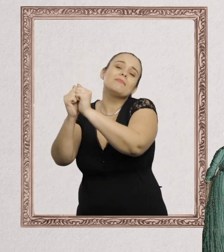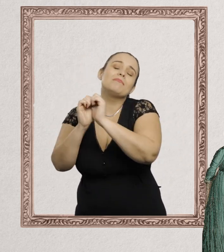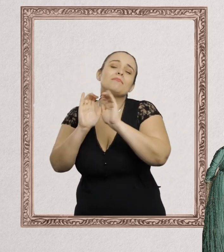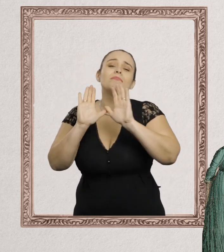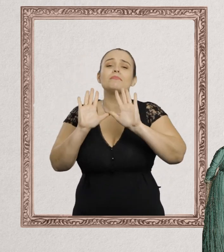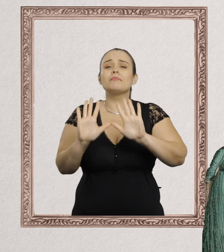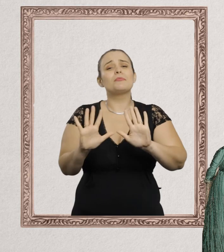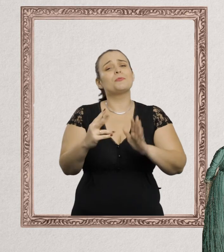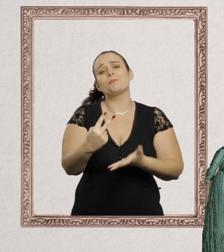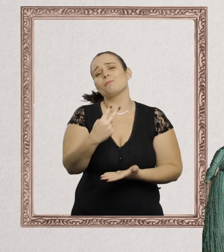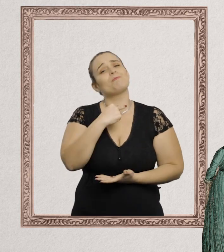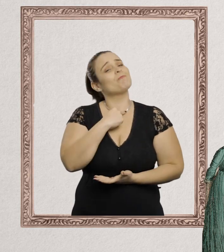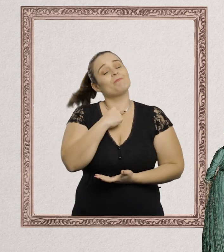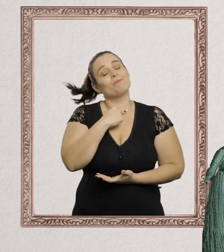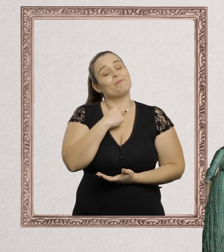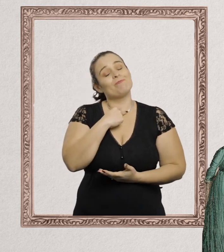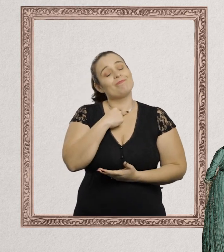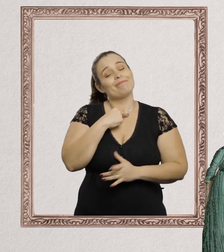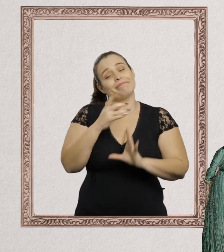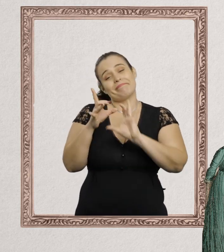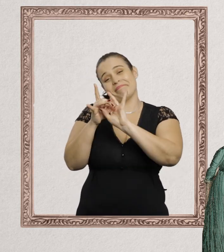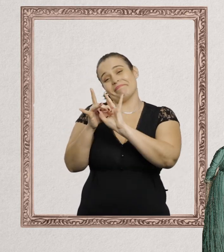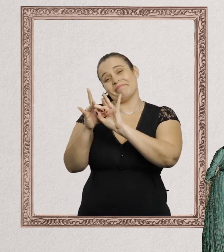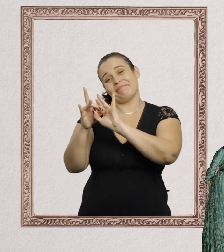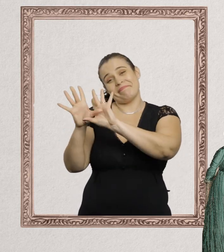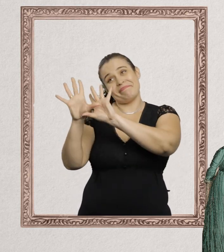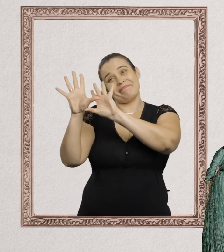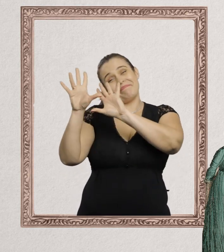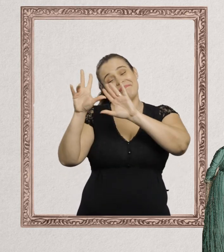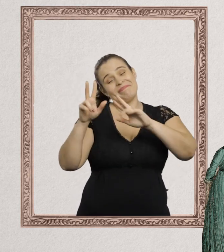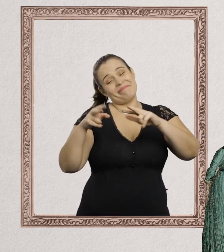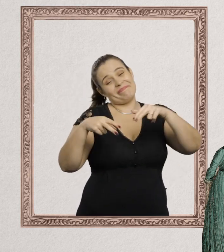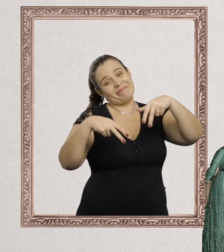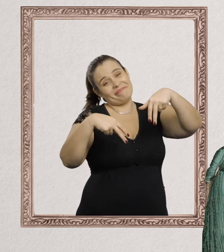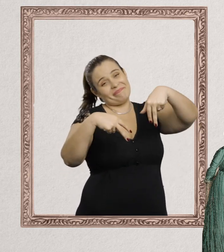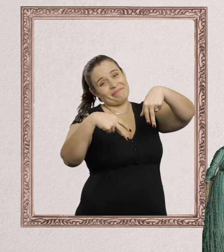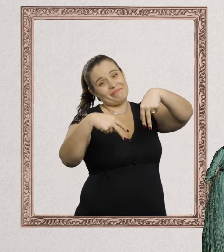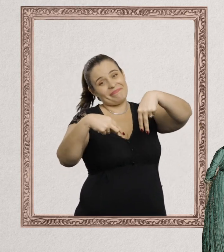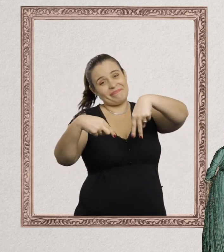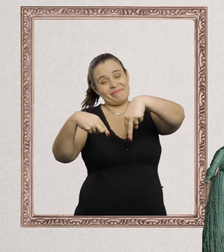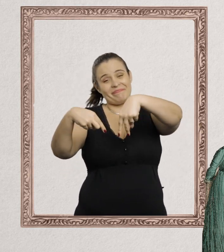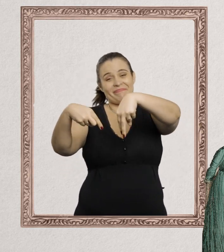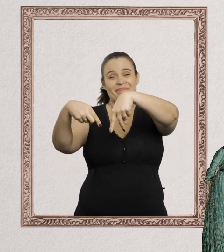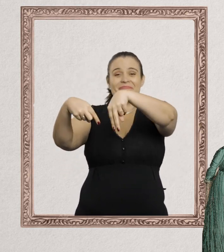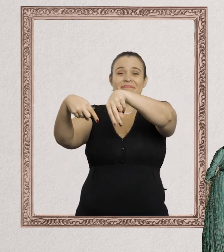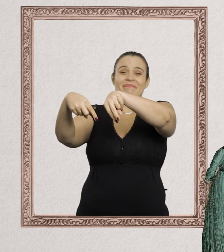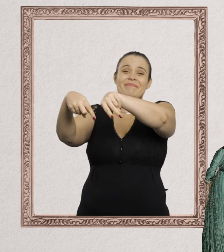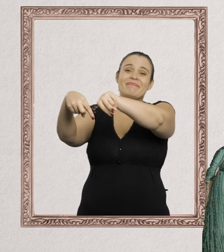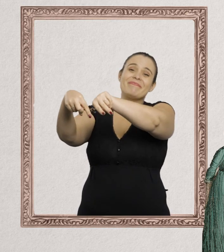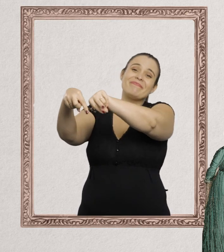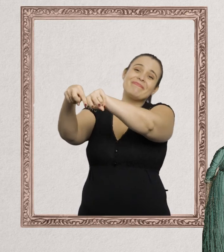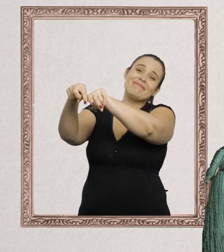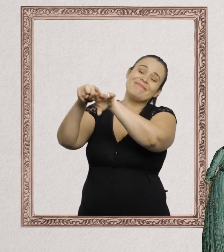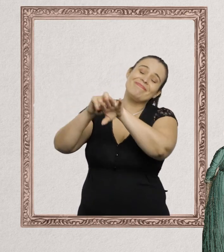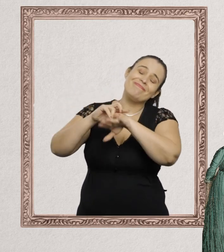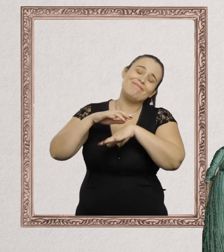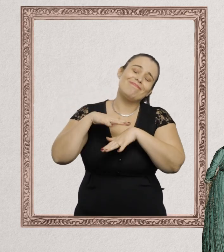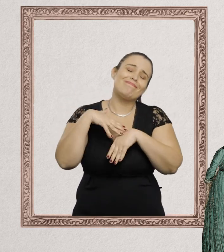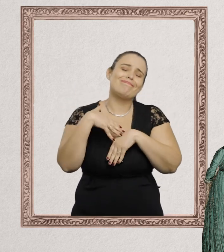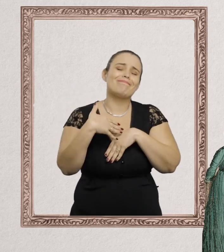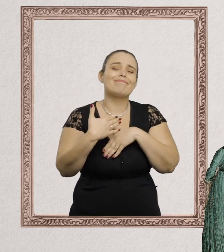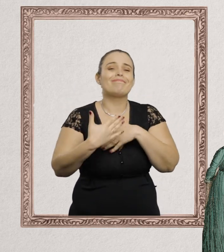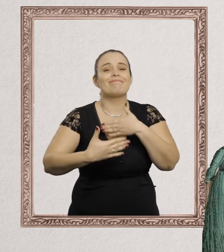Wendy também queria ir, mas ela não podia. Wendy deixou que Jane e Peter fossem embora juntos,